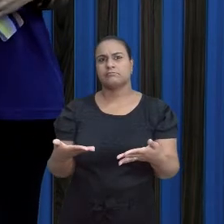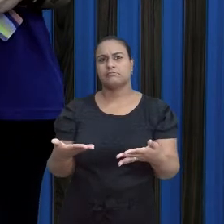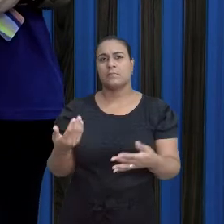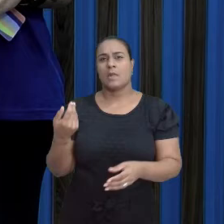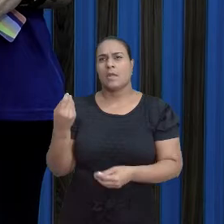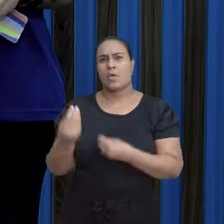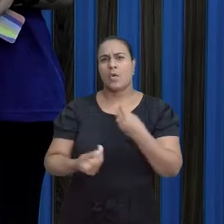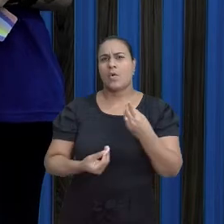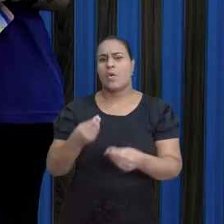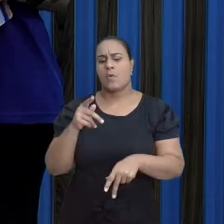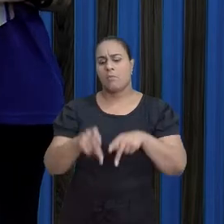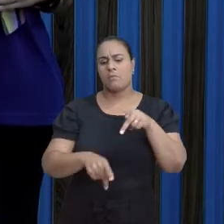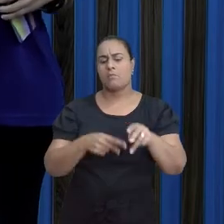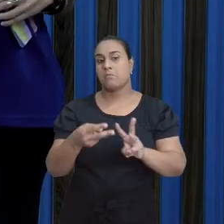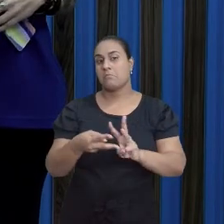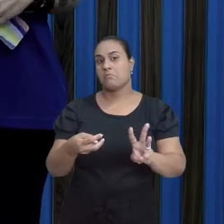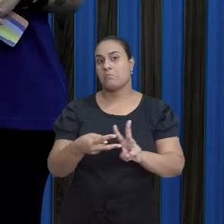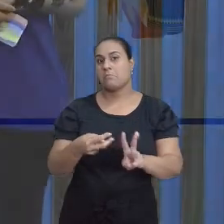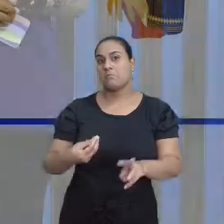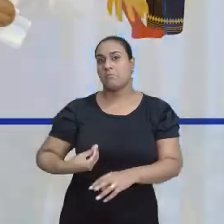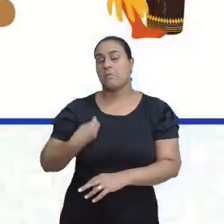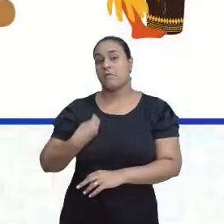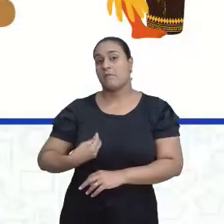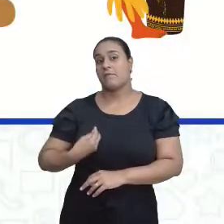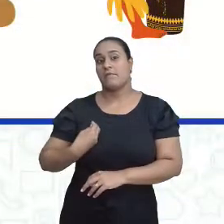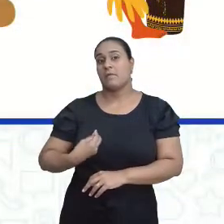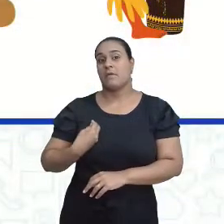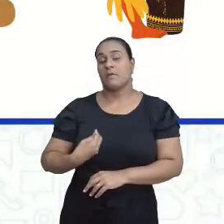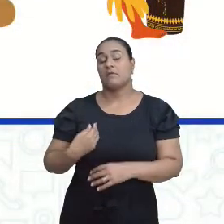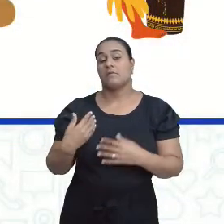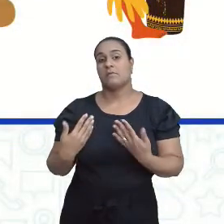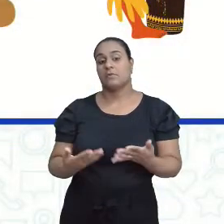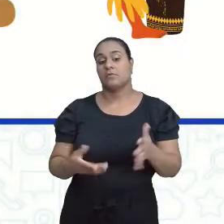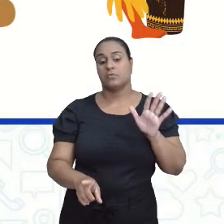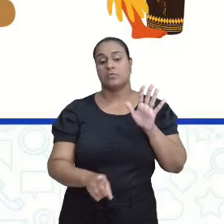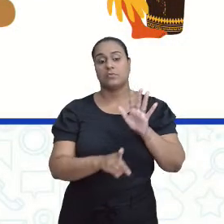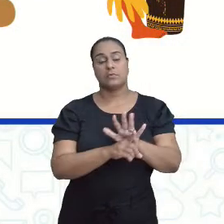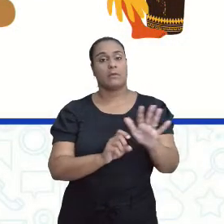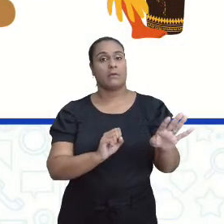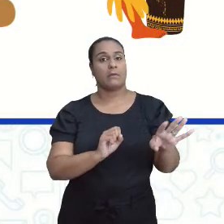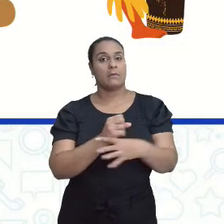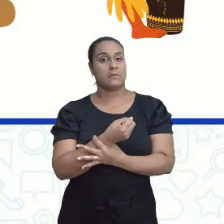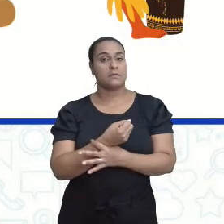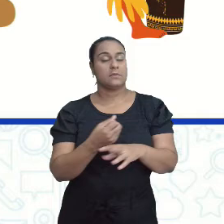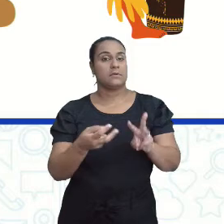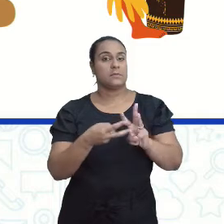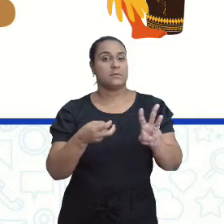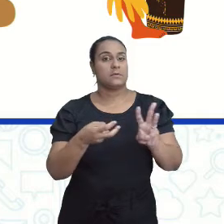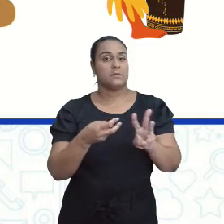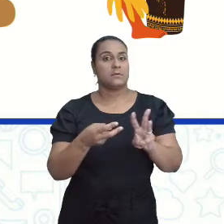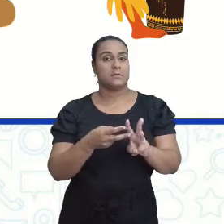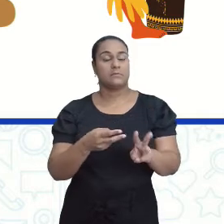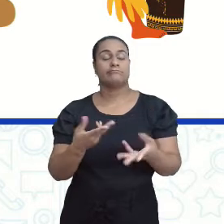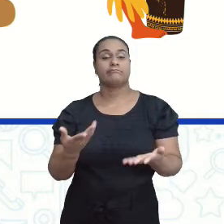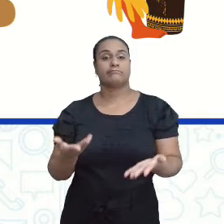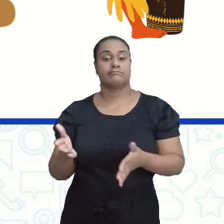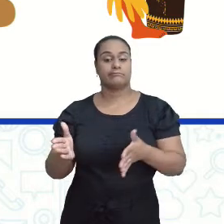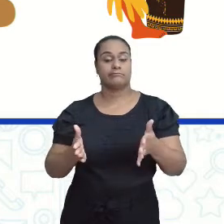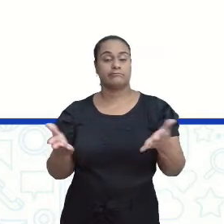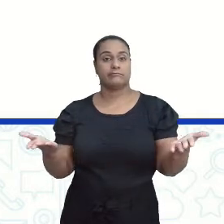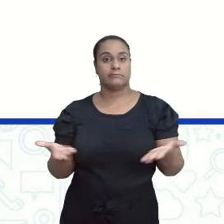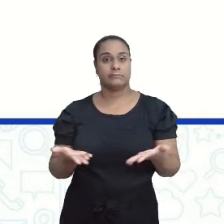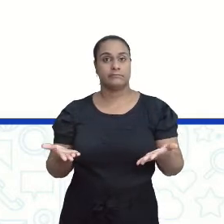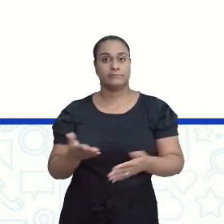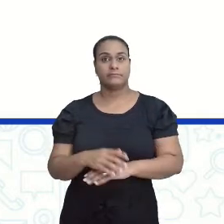está esses povos, como é que está essa questão dos direitos garantidos dos indígenas no nosso momento presente,